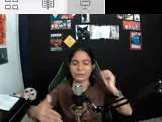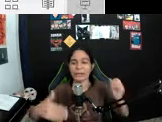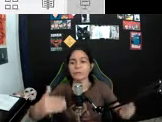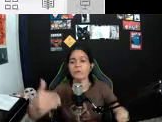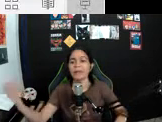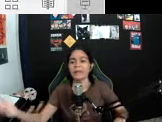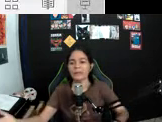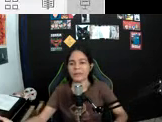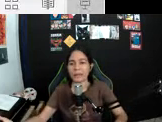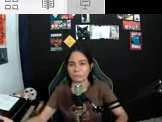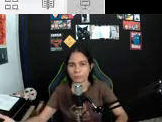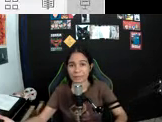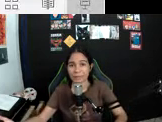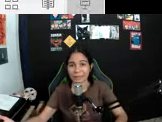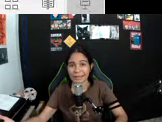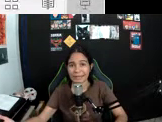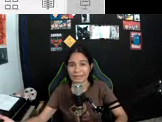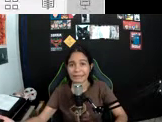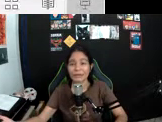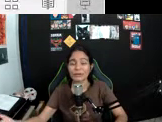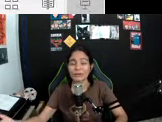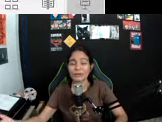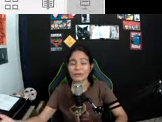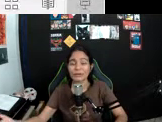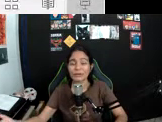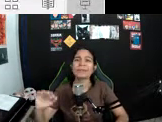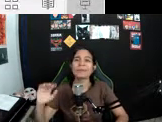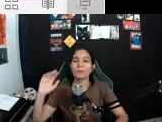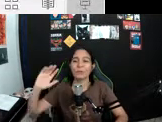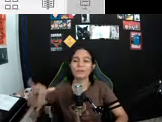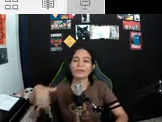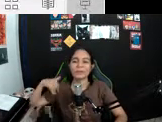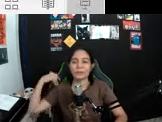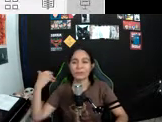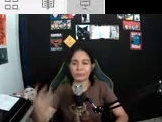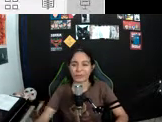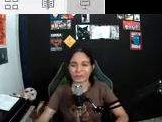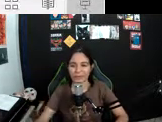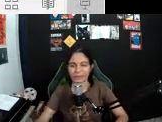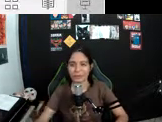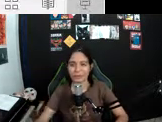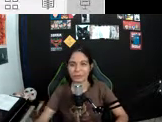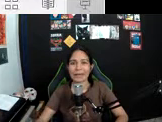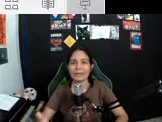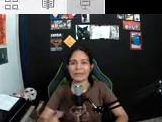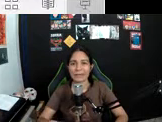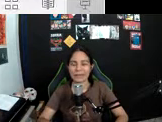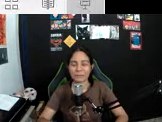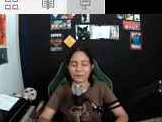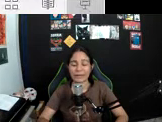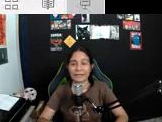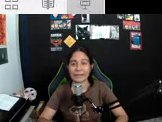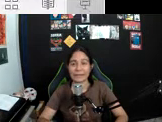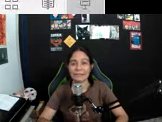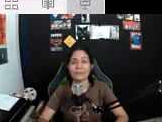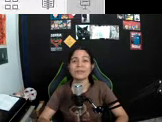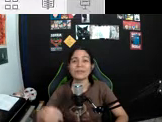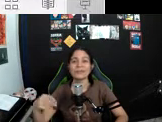as pessoas ficarem por mais tempo nos hospitais. Só que aí, como está chegando muita gente para